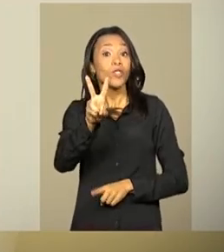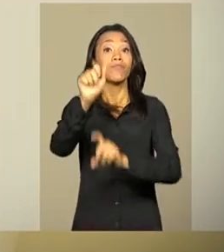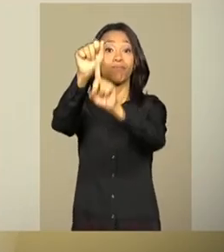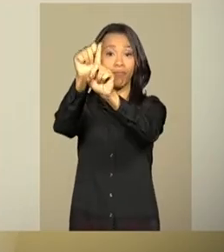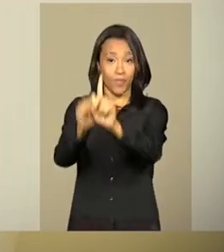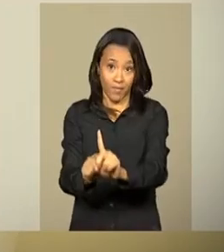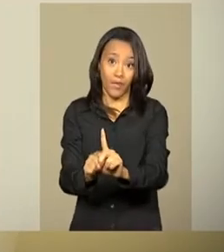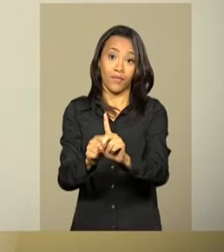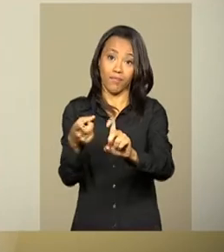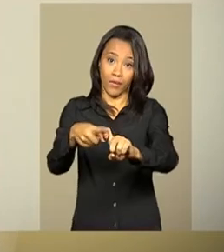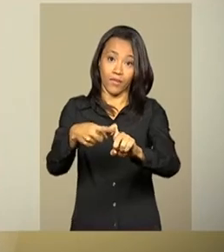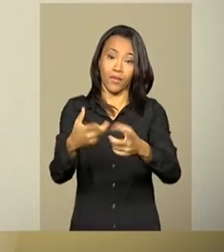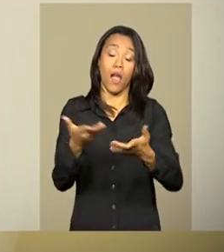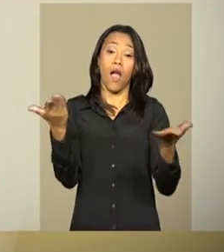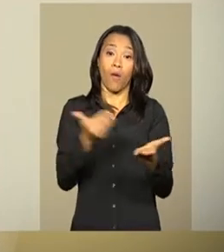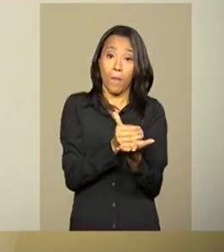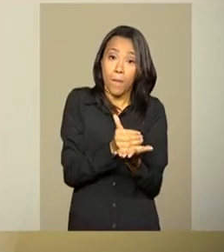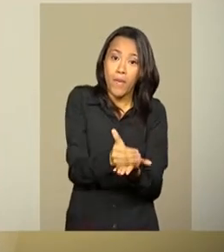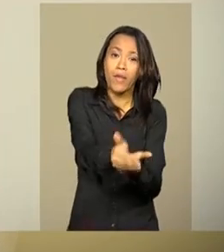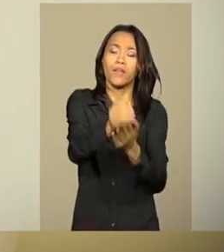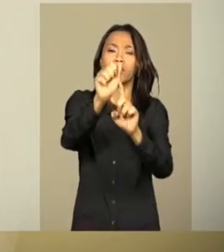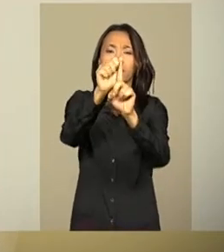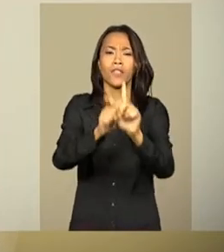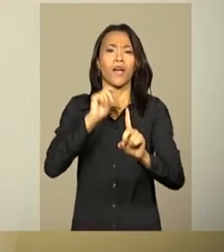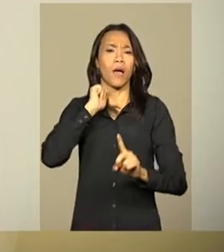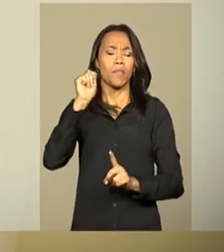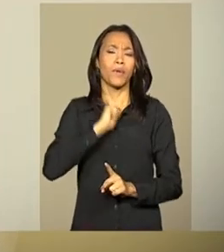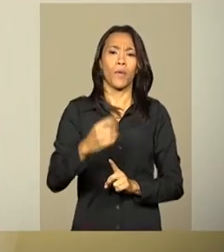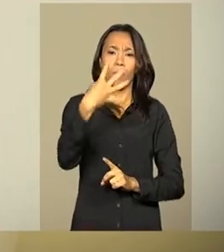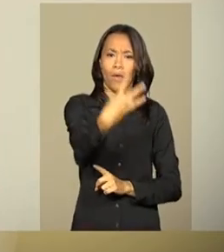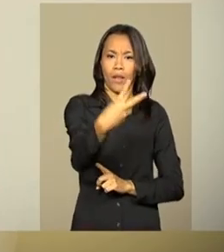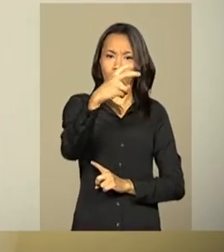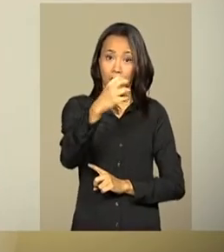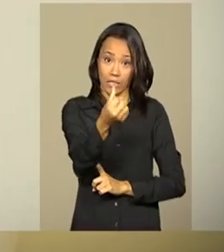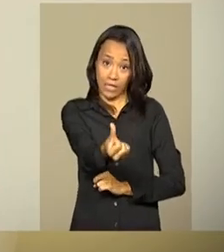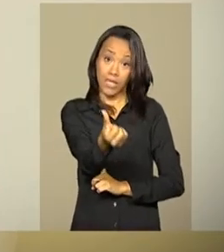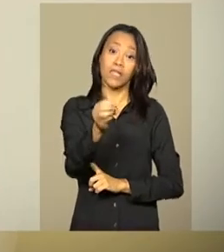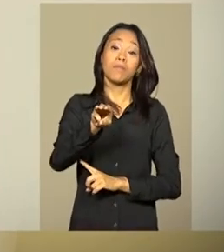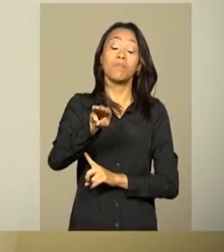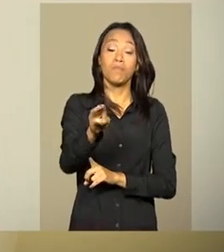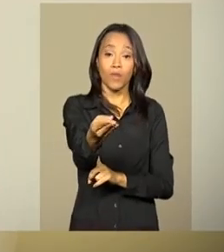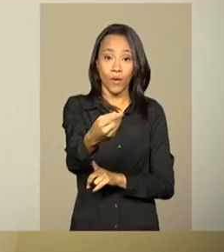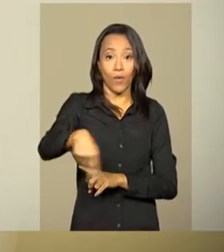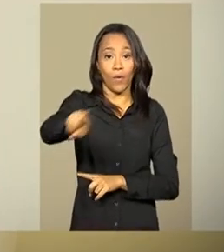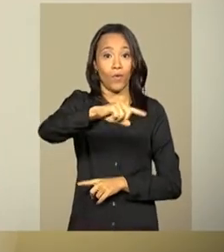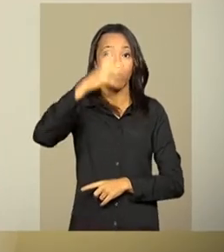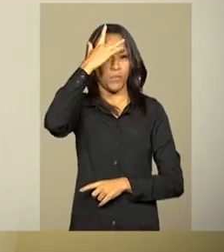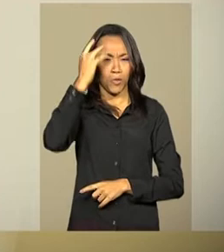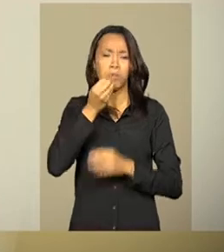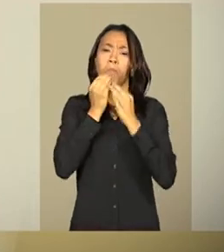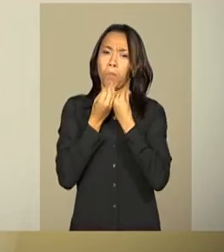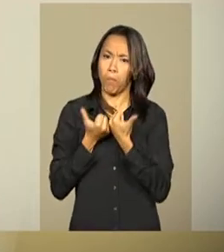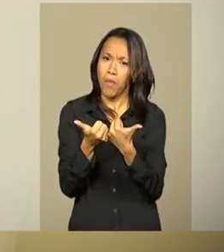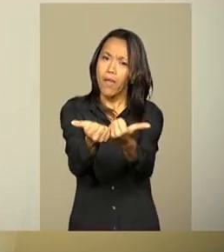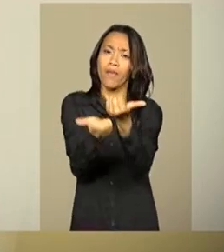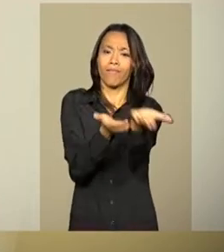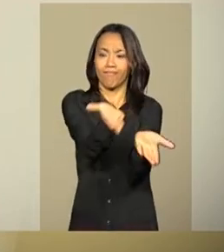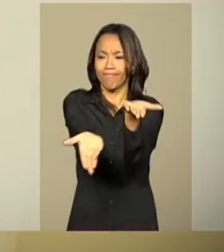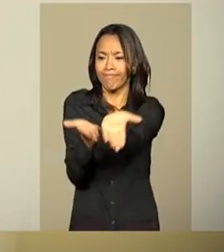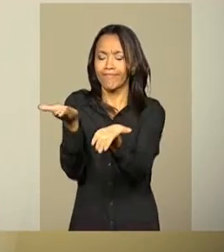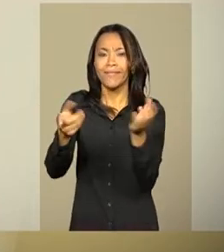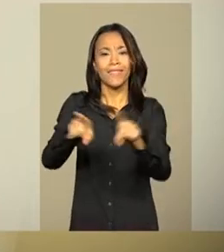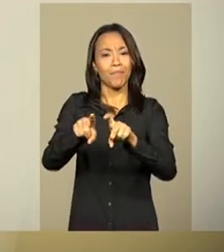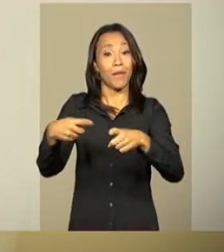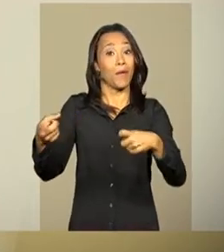mês serão a partir de Abril cerca de 46 milhões de pessoas mais bem atendidas e com